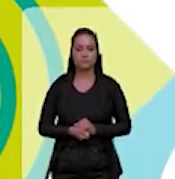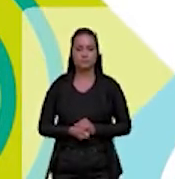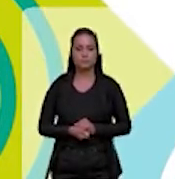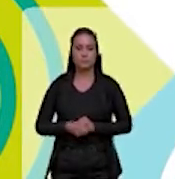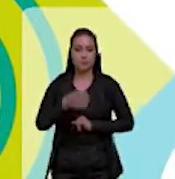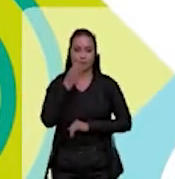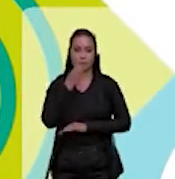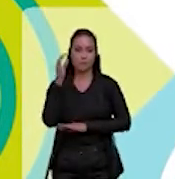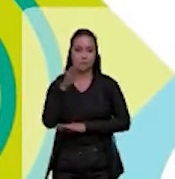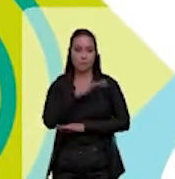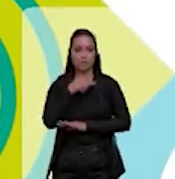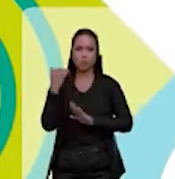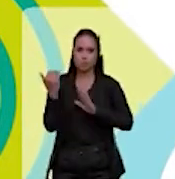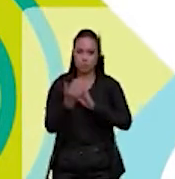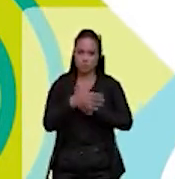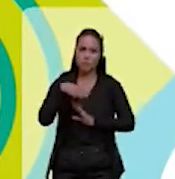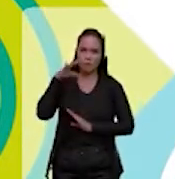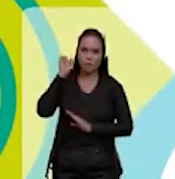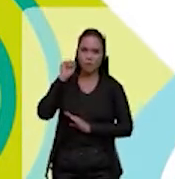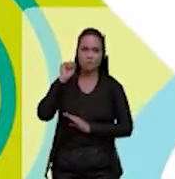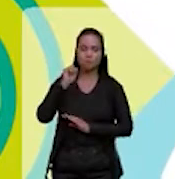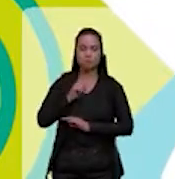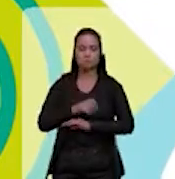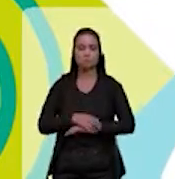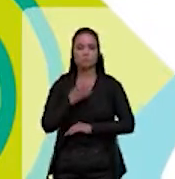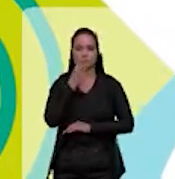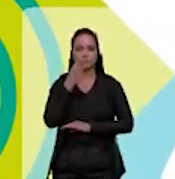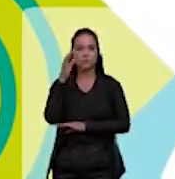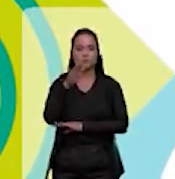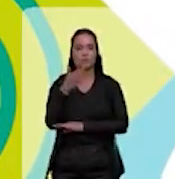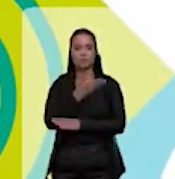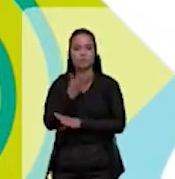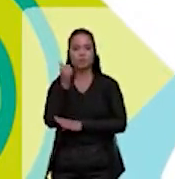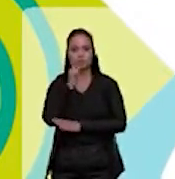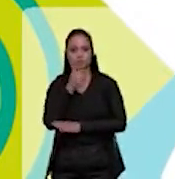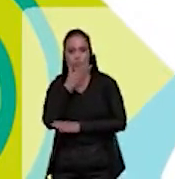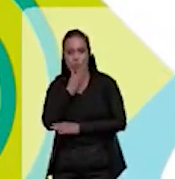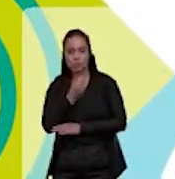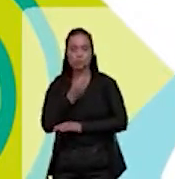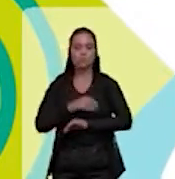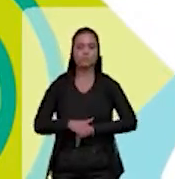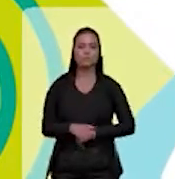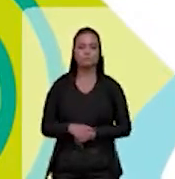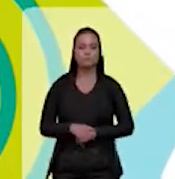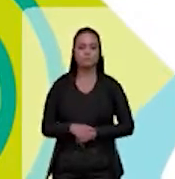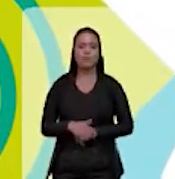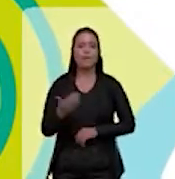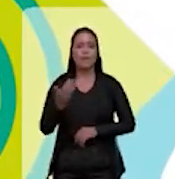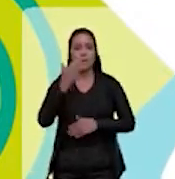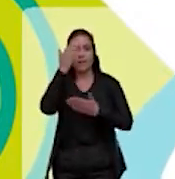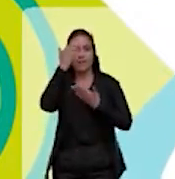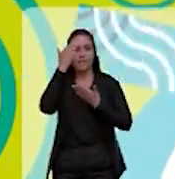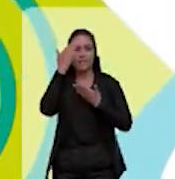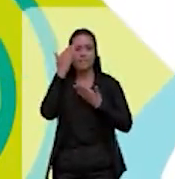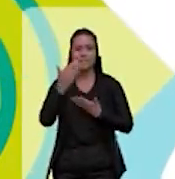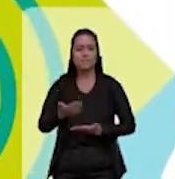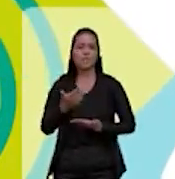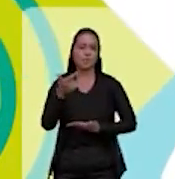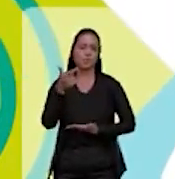Boa tarde a todos me ouvem Boa tarde a todas e todos queria agradecer